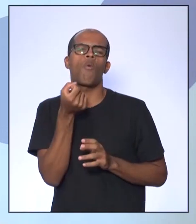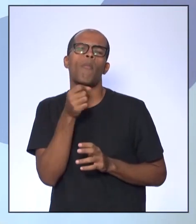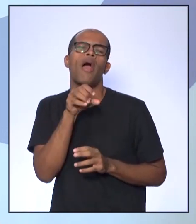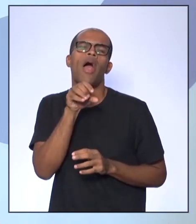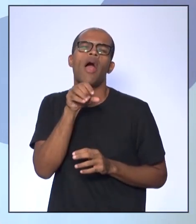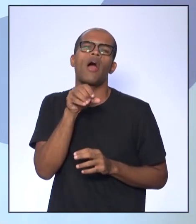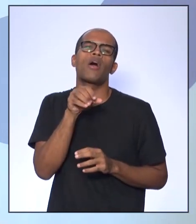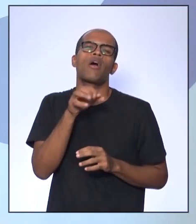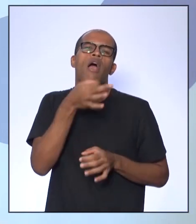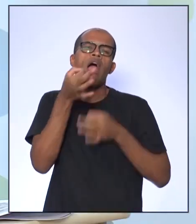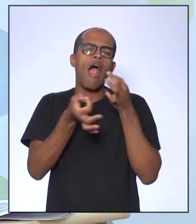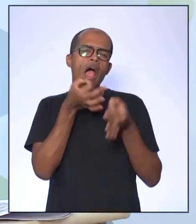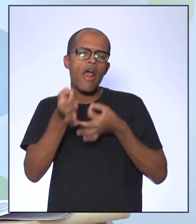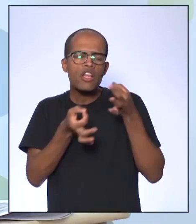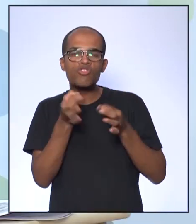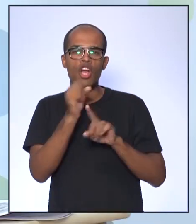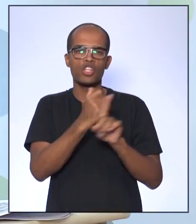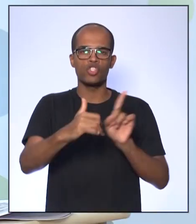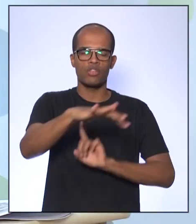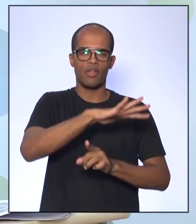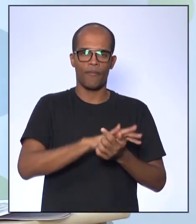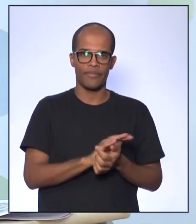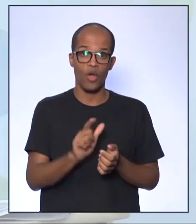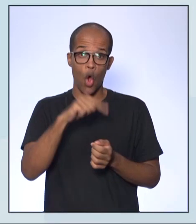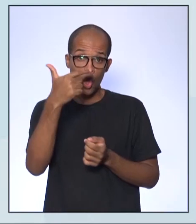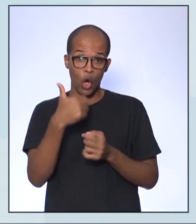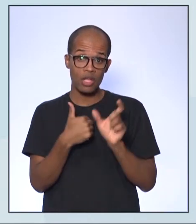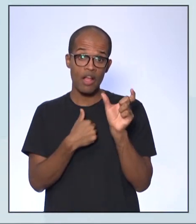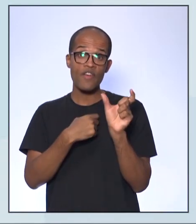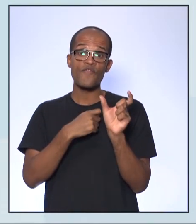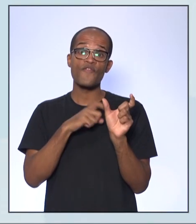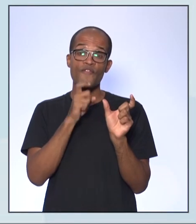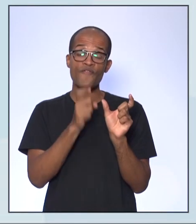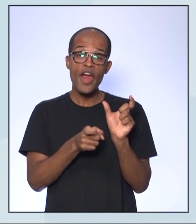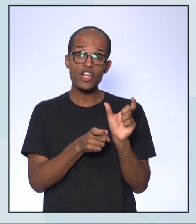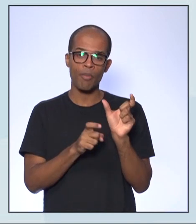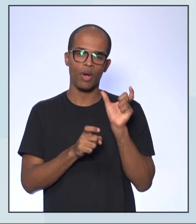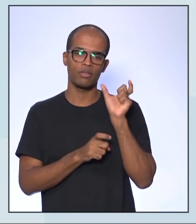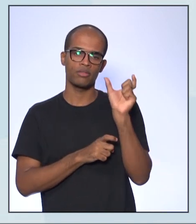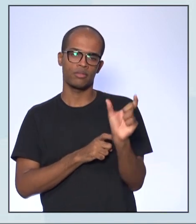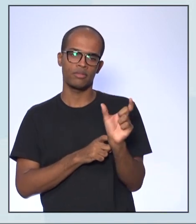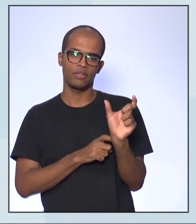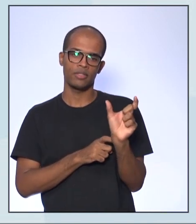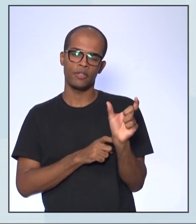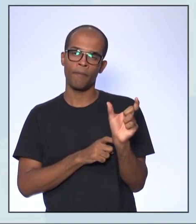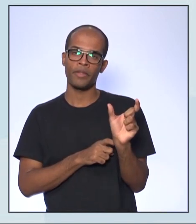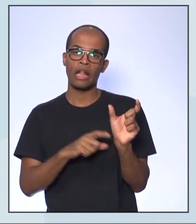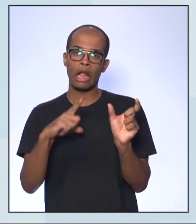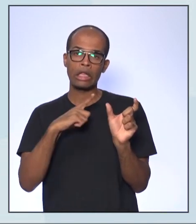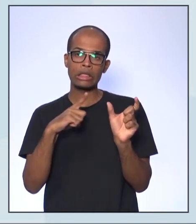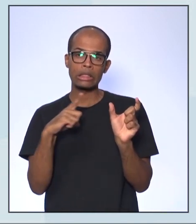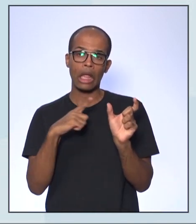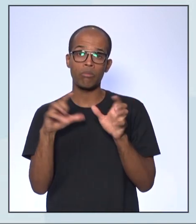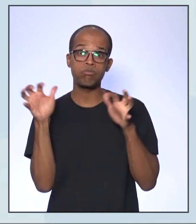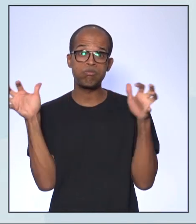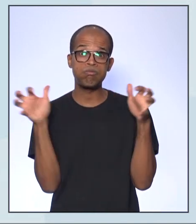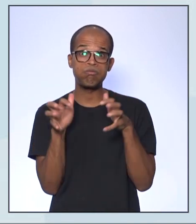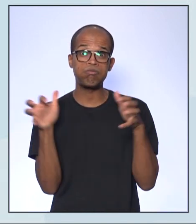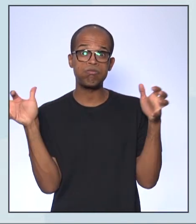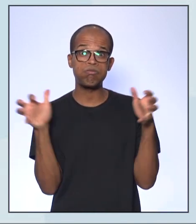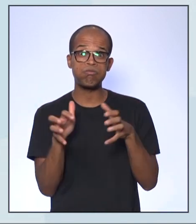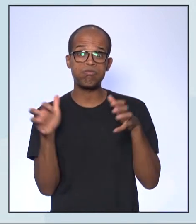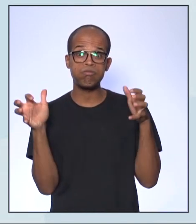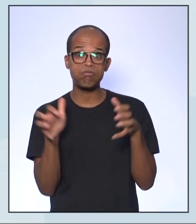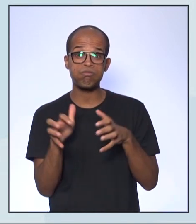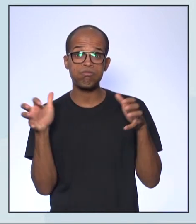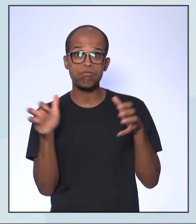por trás. Perfeito. E olha outro ponto ali, grifado em verde. Ele fala: recebe violentamente grandes precipitações atmosféricas.